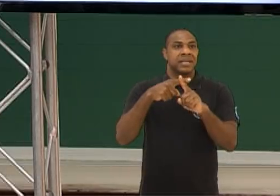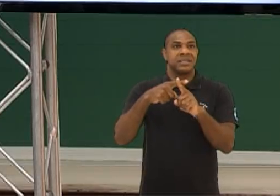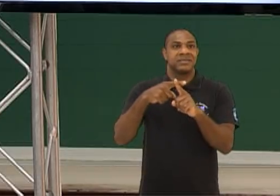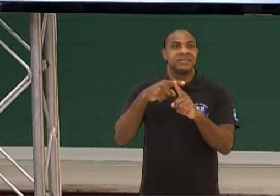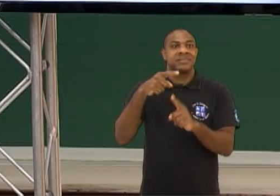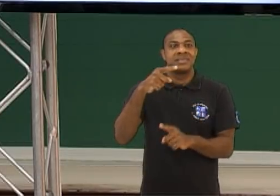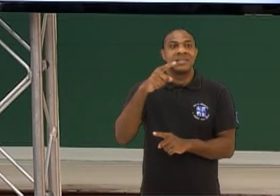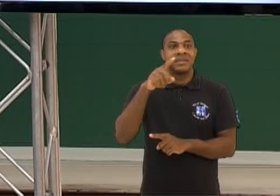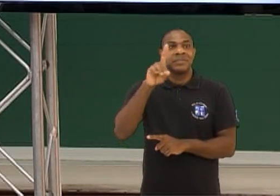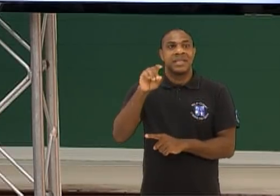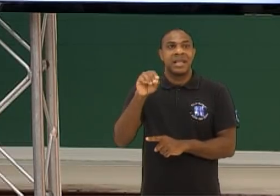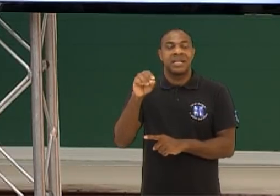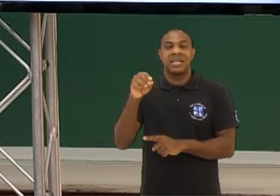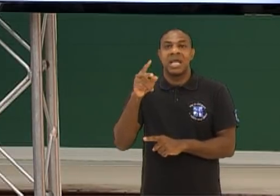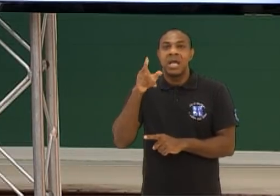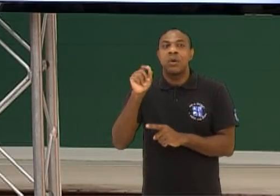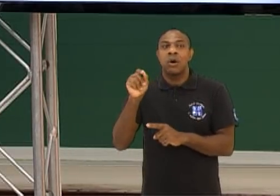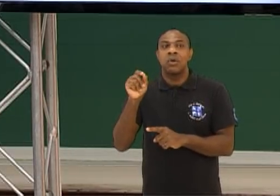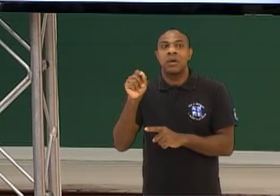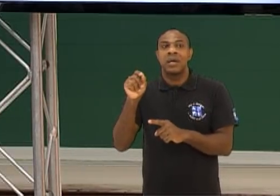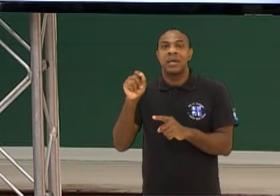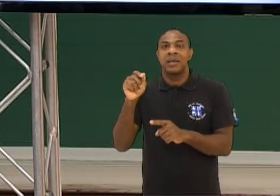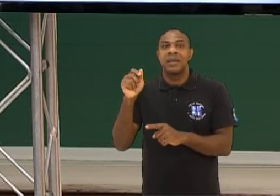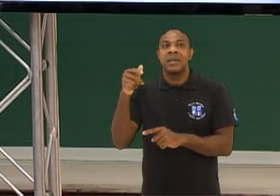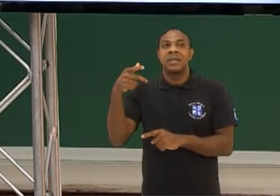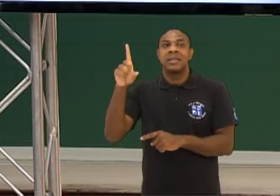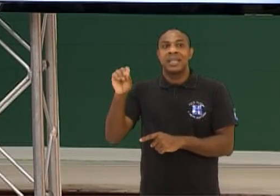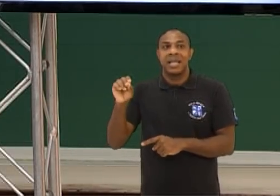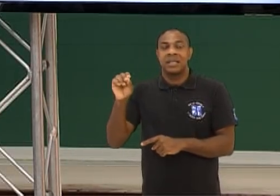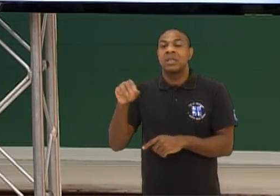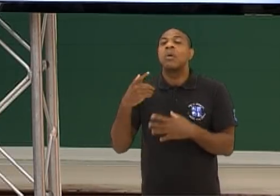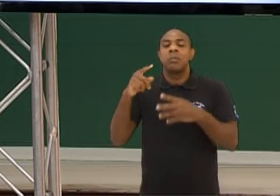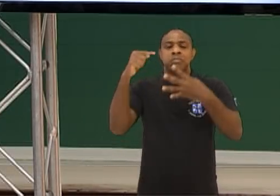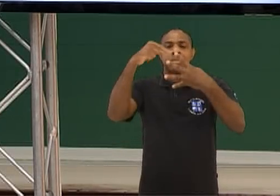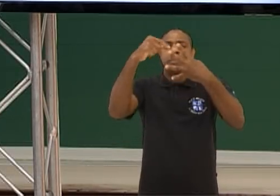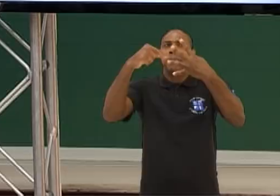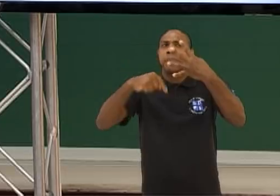Daí, quais dessas são equações?